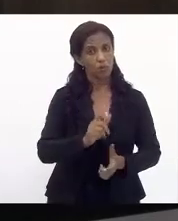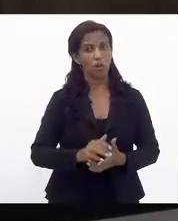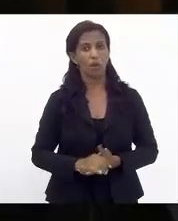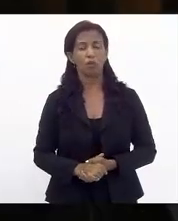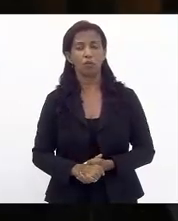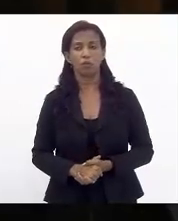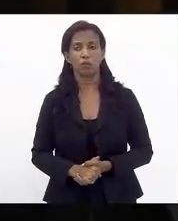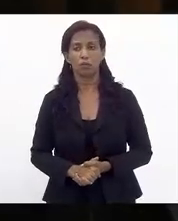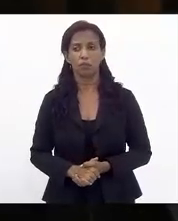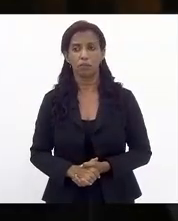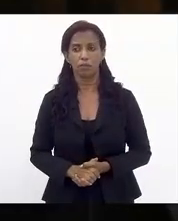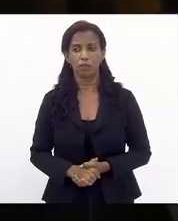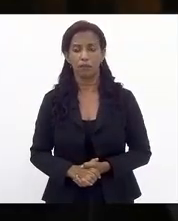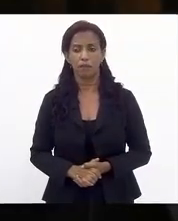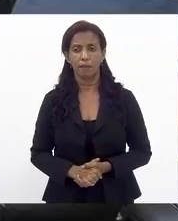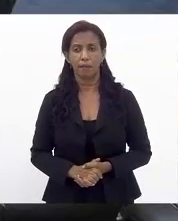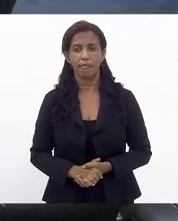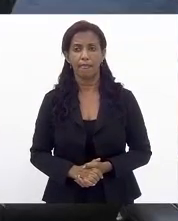oi